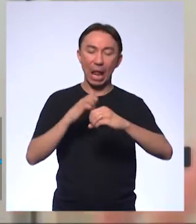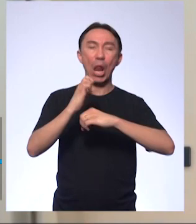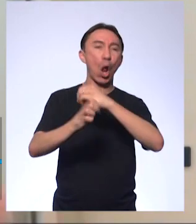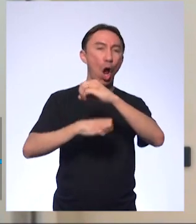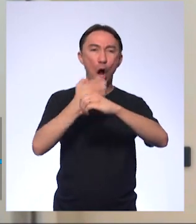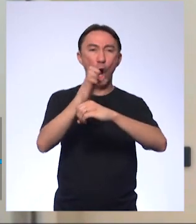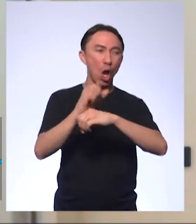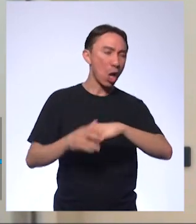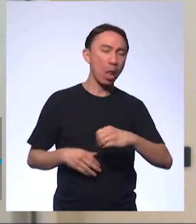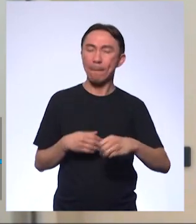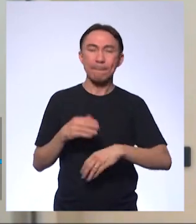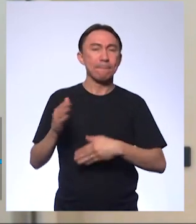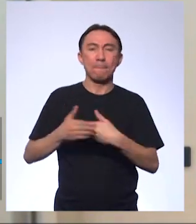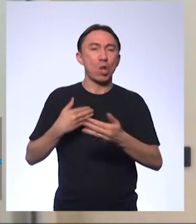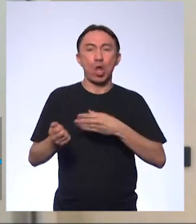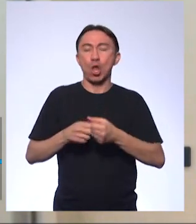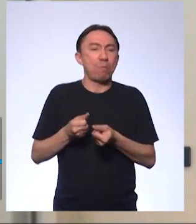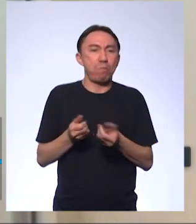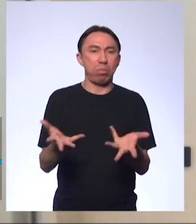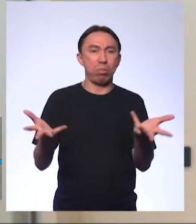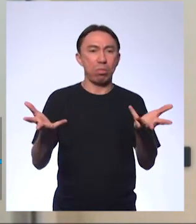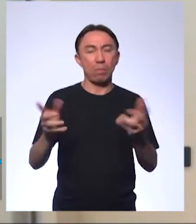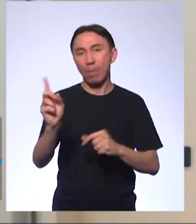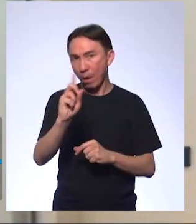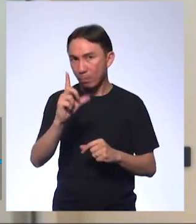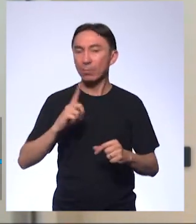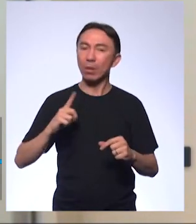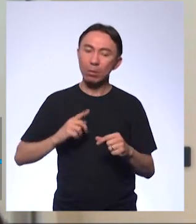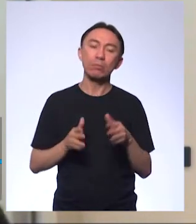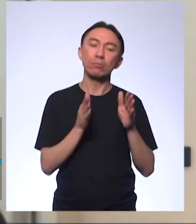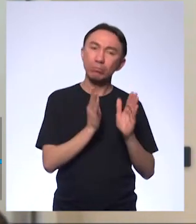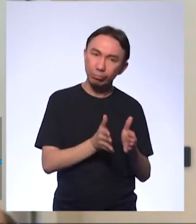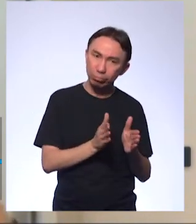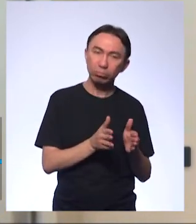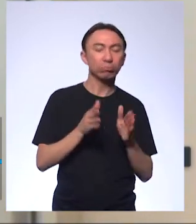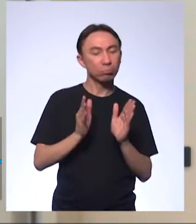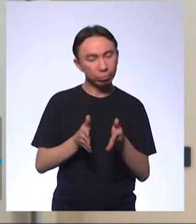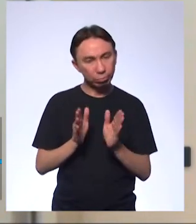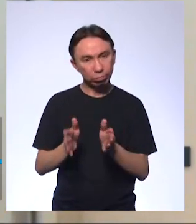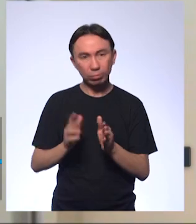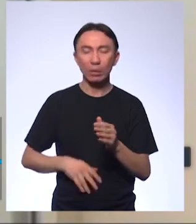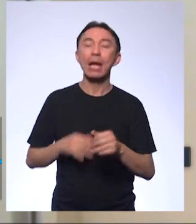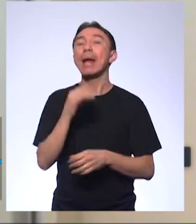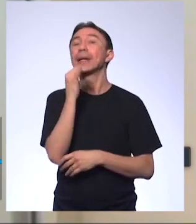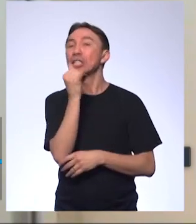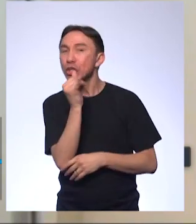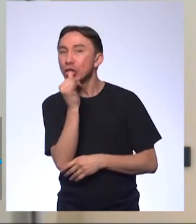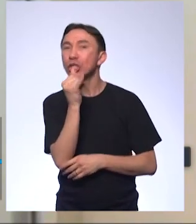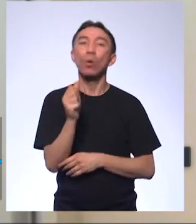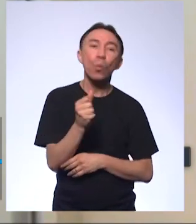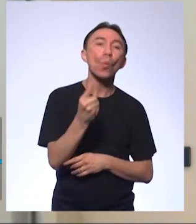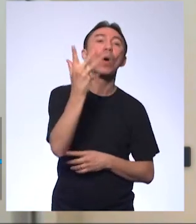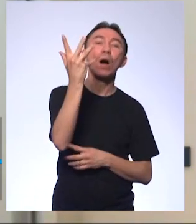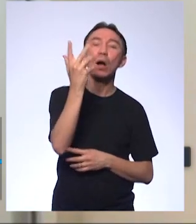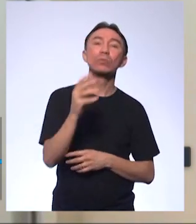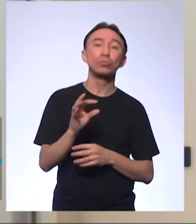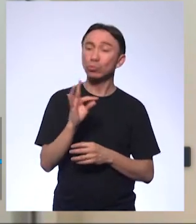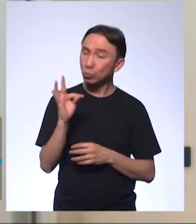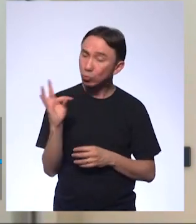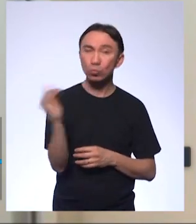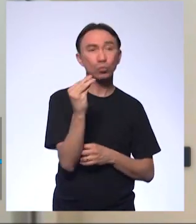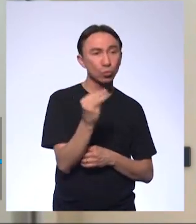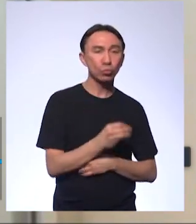Então, isso daí faz parte da distribuição eletrônica, né, proposta até por Linus Pauling, também, que ele tem um esqueminha, mas é para